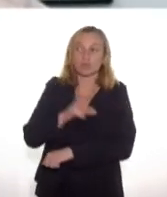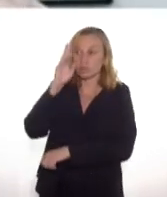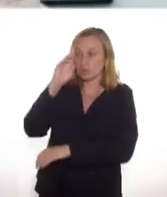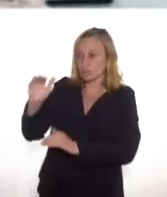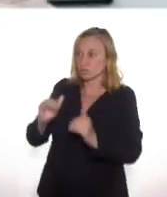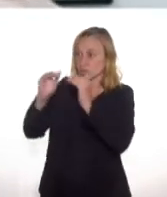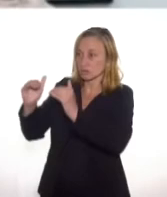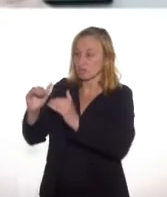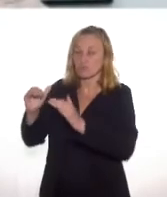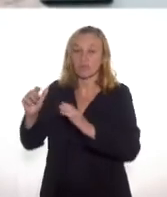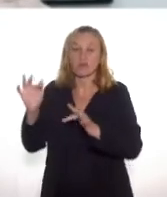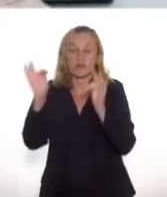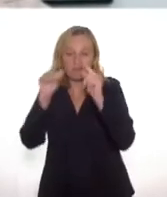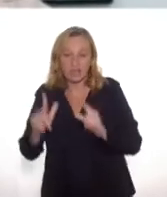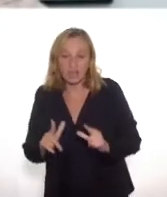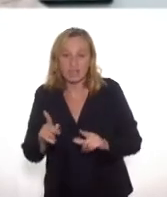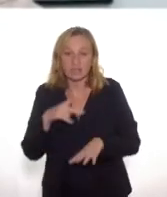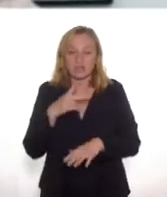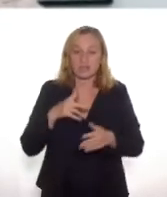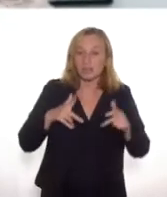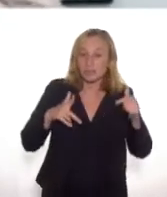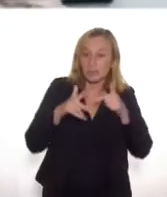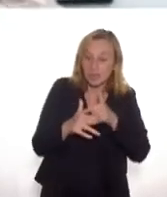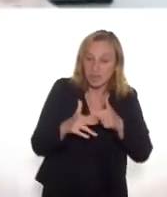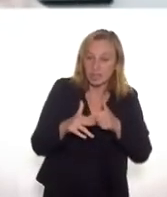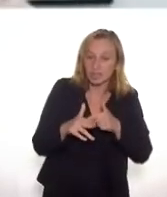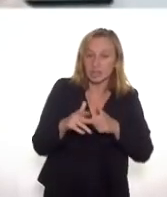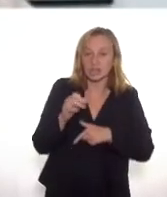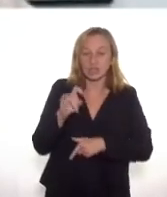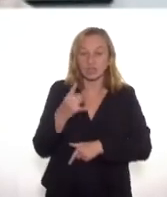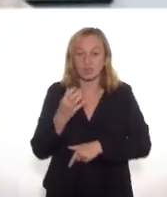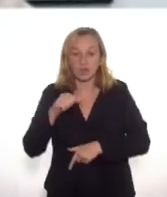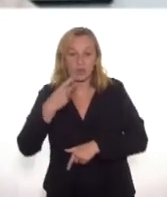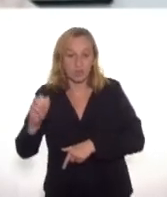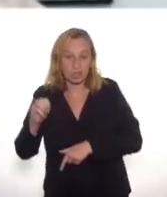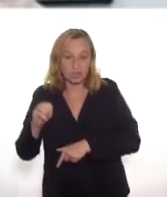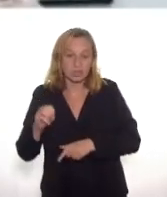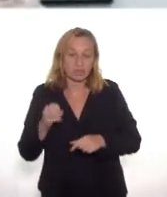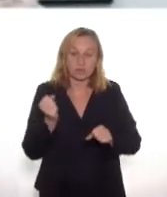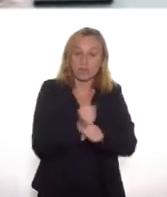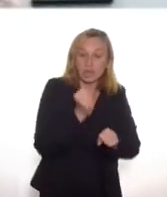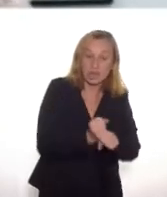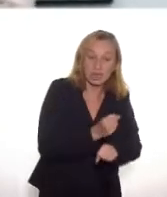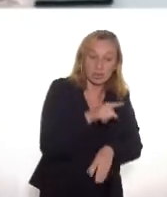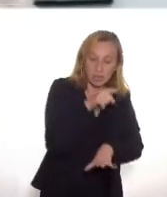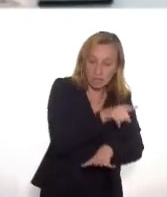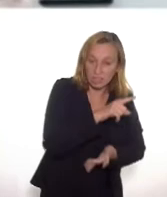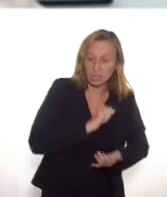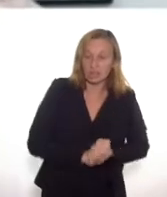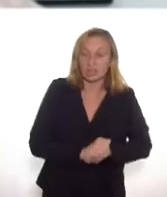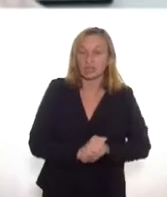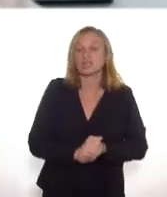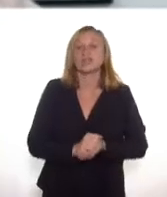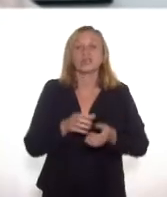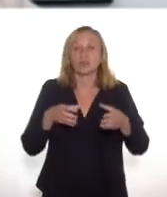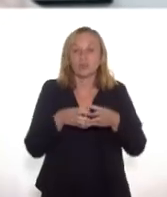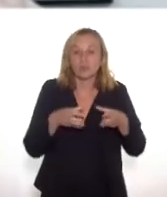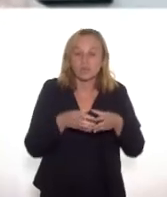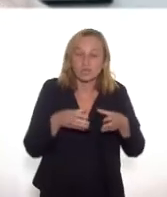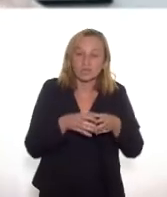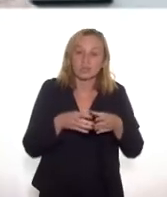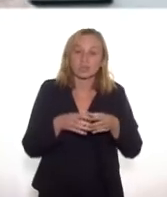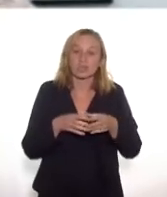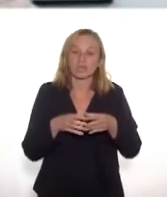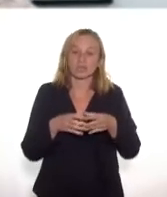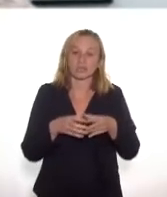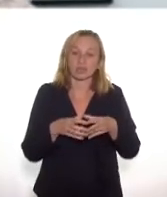da tentativa nossa de impedir que espigões sejam construídos ali, que possa, através da condução da Assembleia Legislativa, já